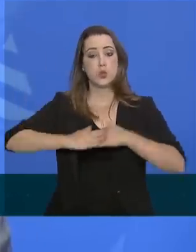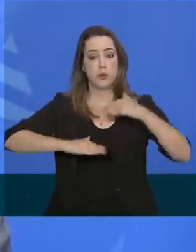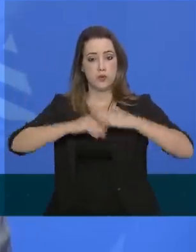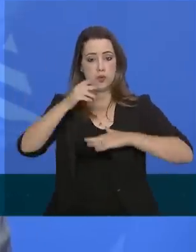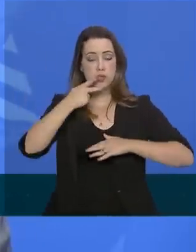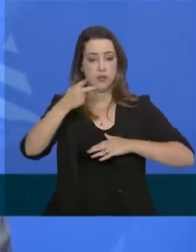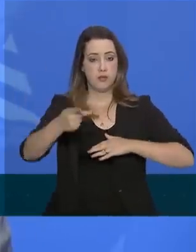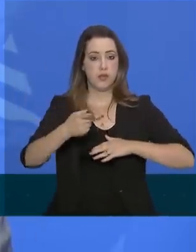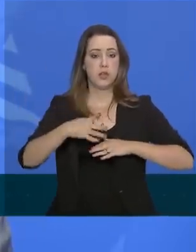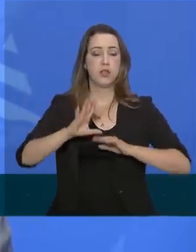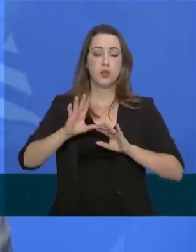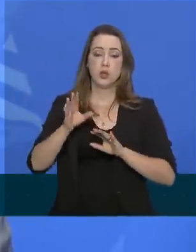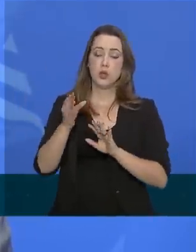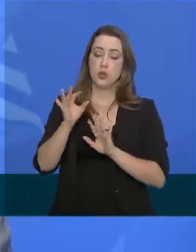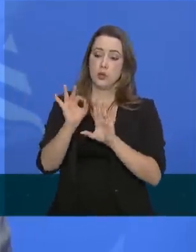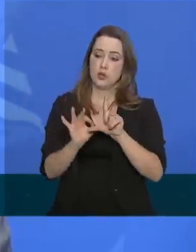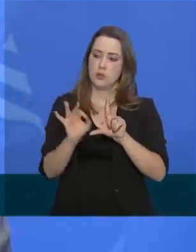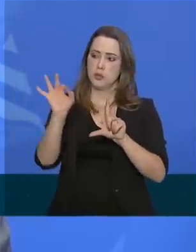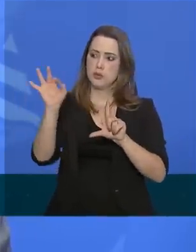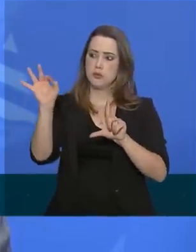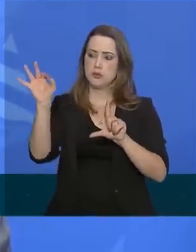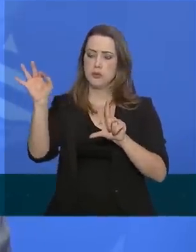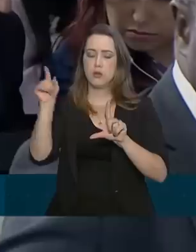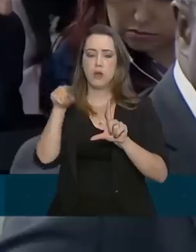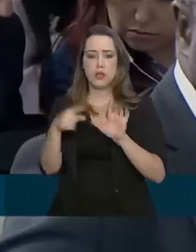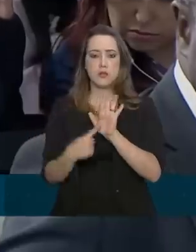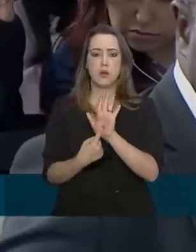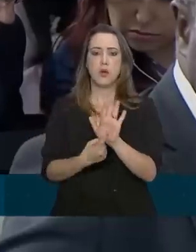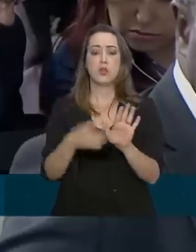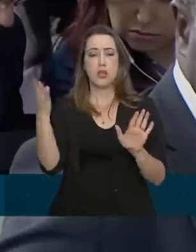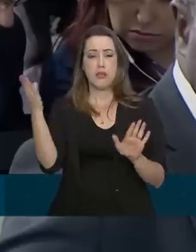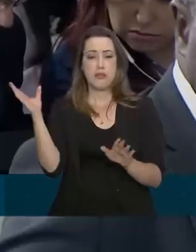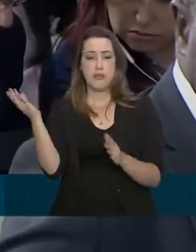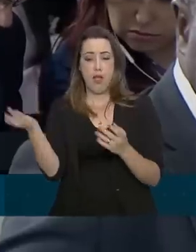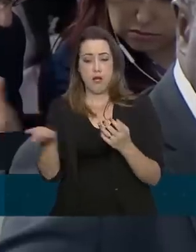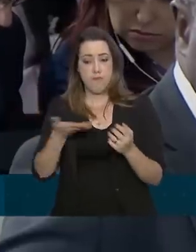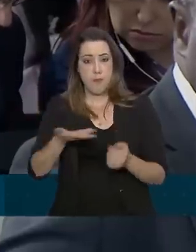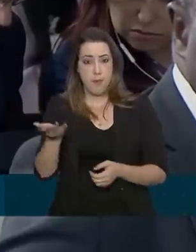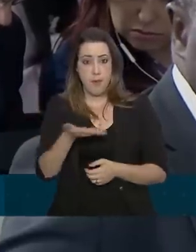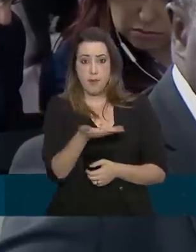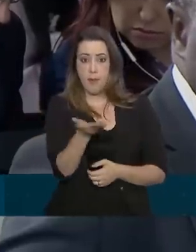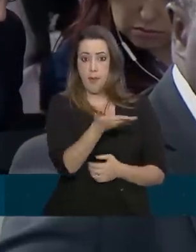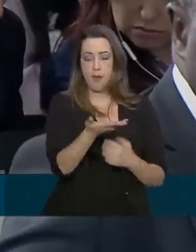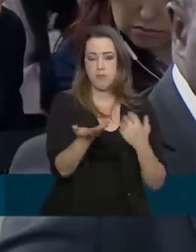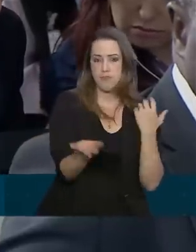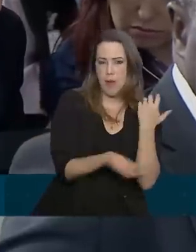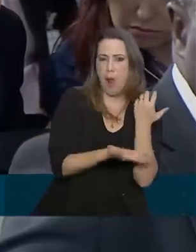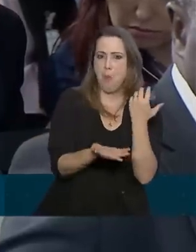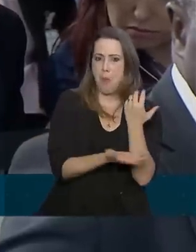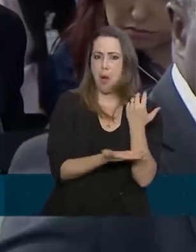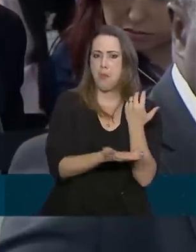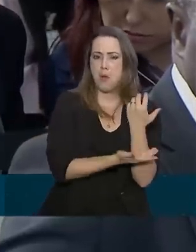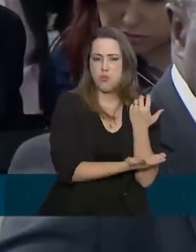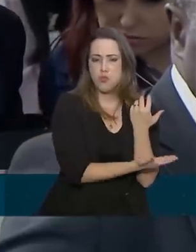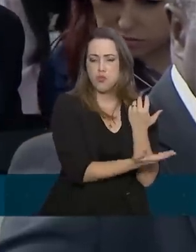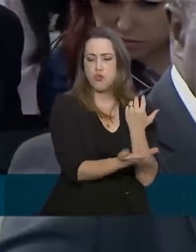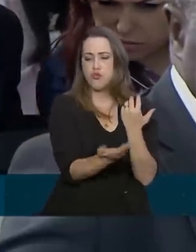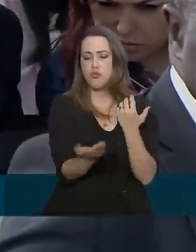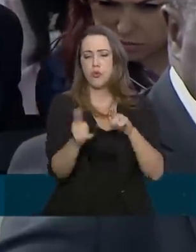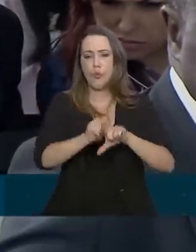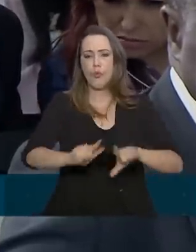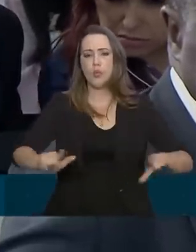os índices estão mostrando uma forte aceleração no no desmatamento na amazônia inclusive neste mês de julho nesse